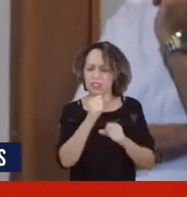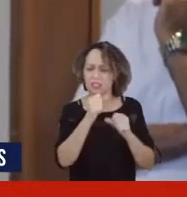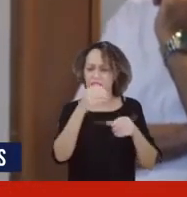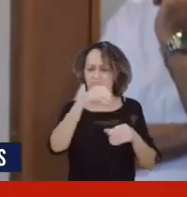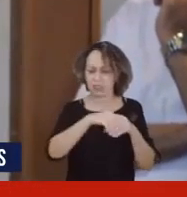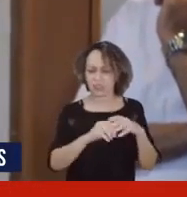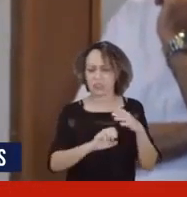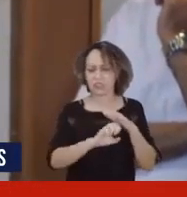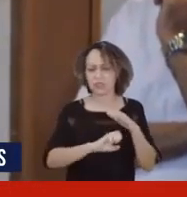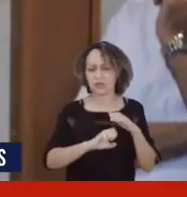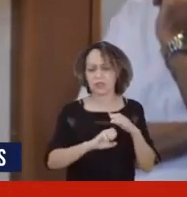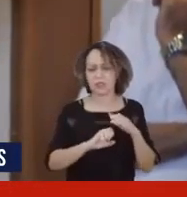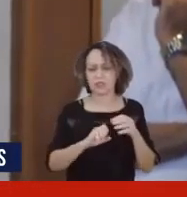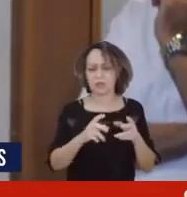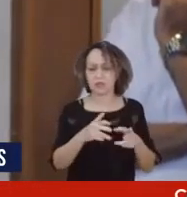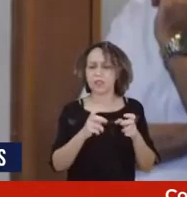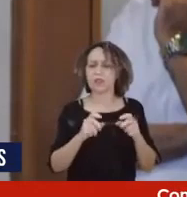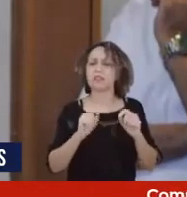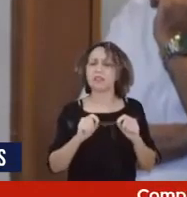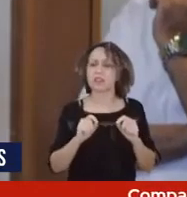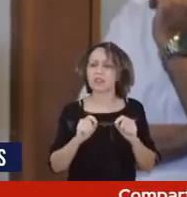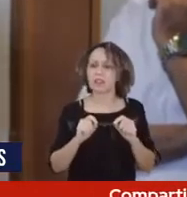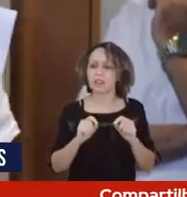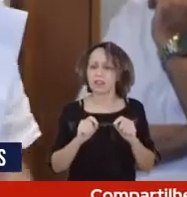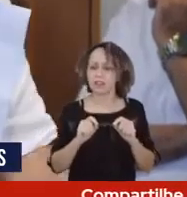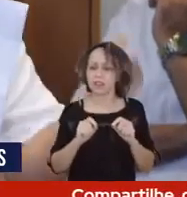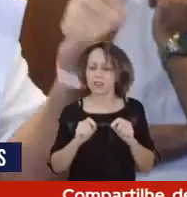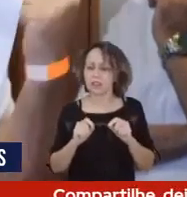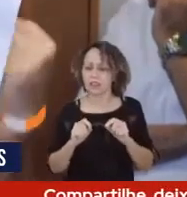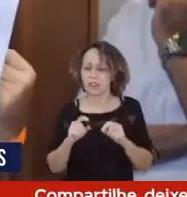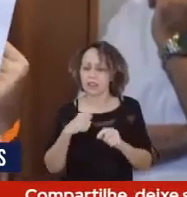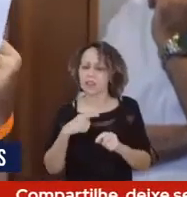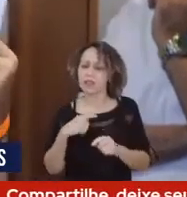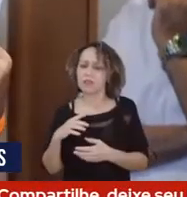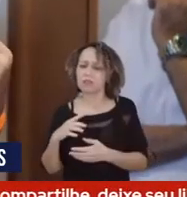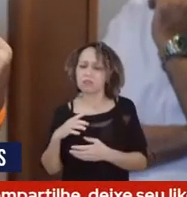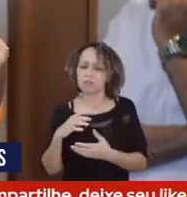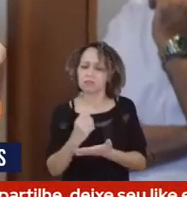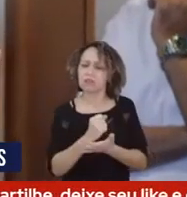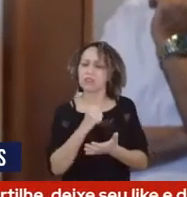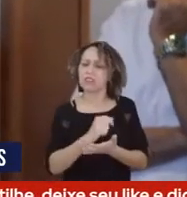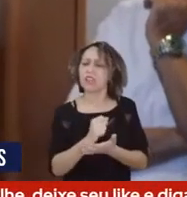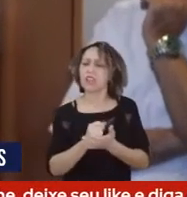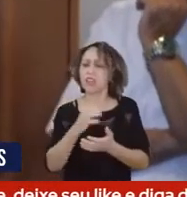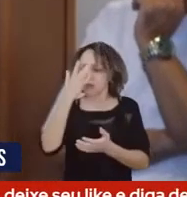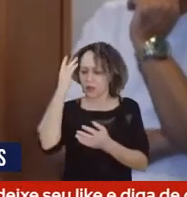vai ser apropriada pelo distribuidor e pelo varejista. Nós tínhamos instrumentos antes, como